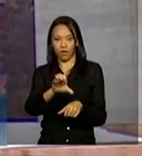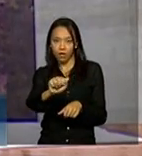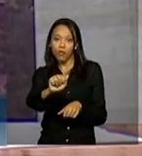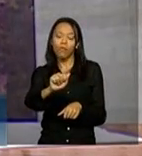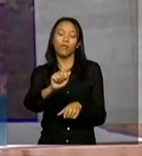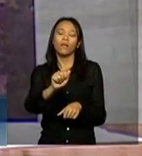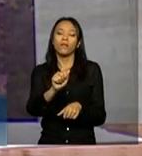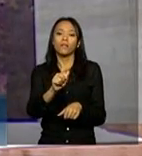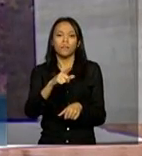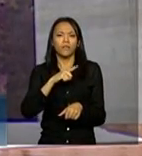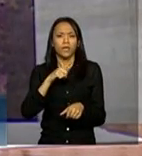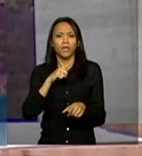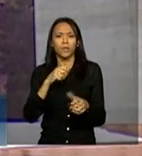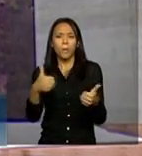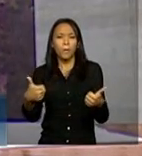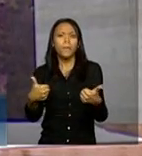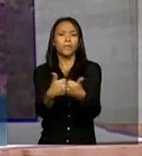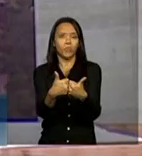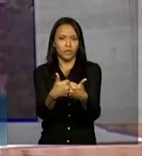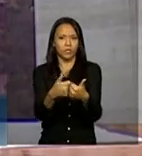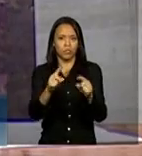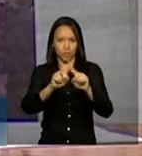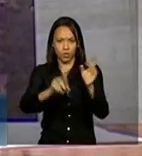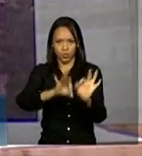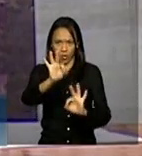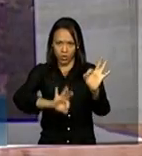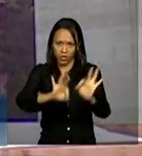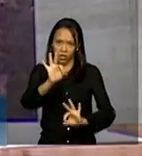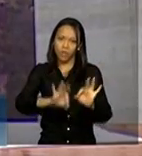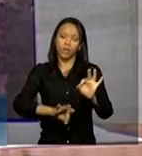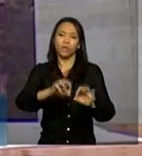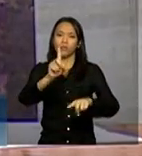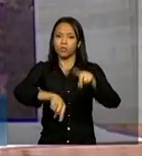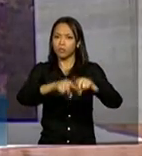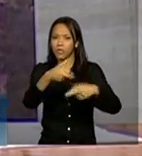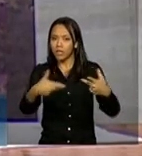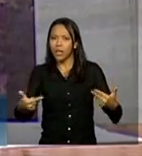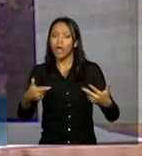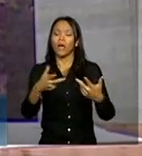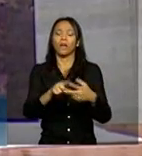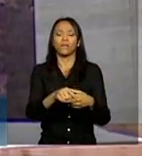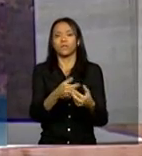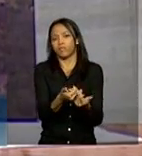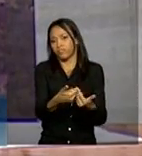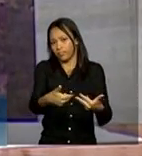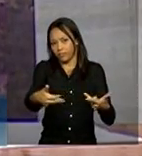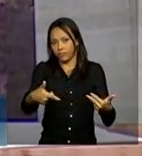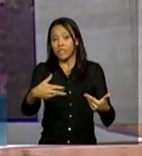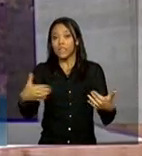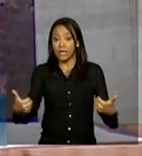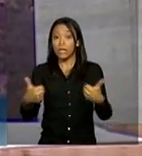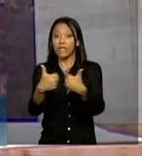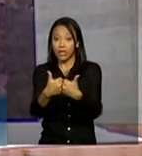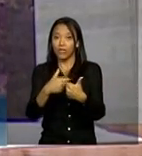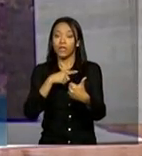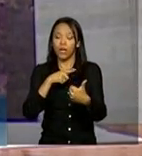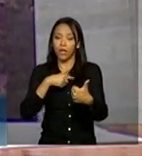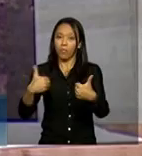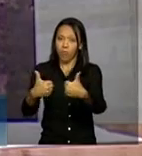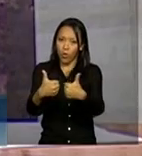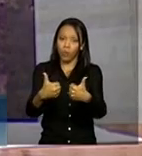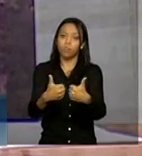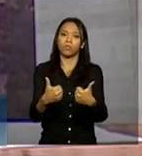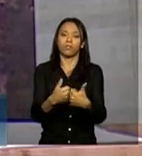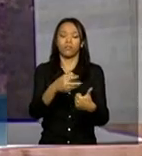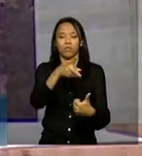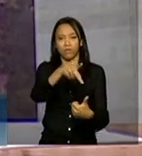proximidade com o PAC 2, né, as grandes áreas de logística, de transportes, mas ele certamente